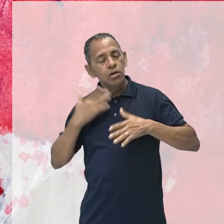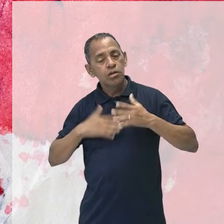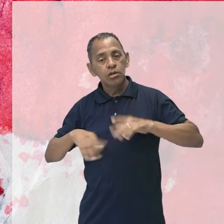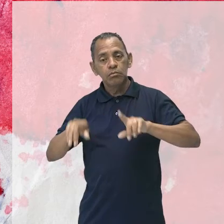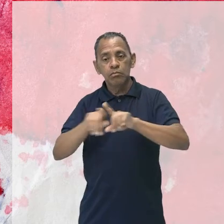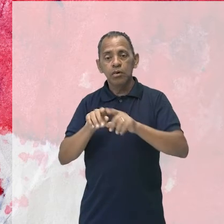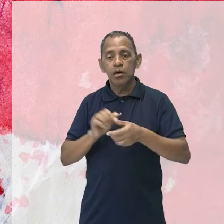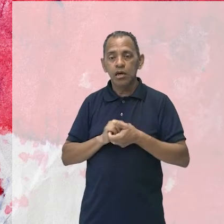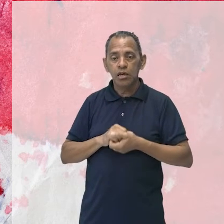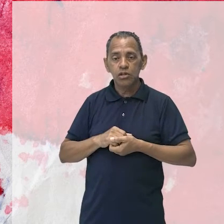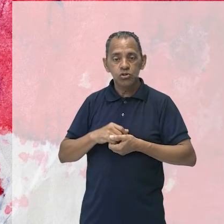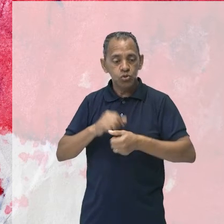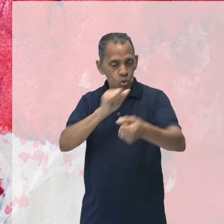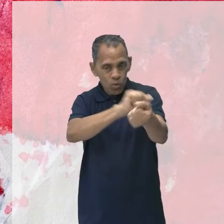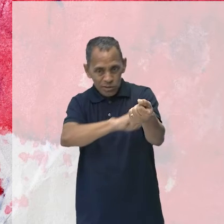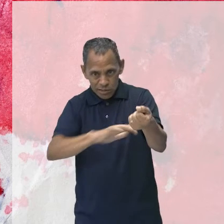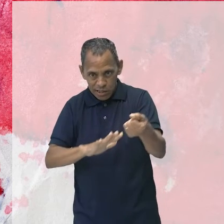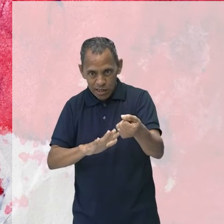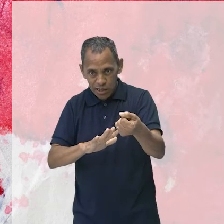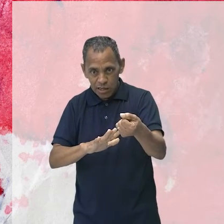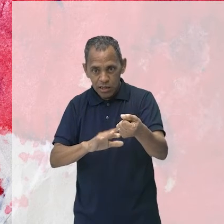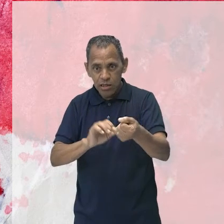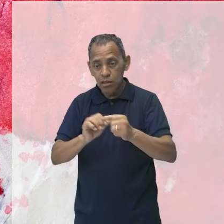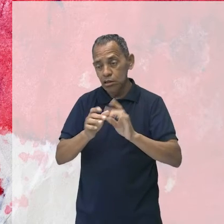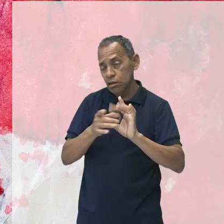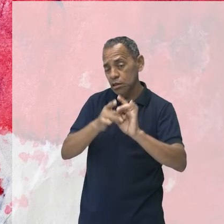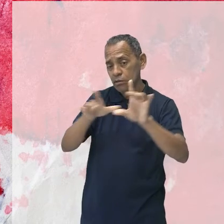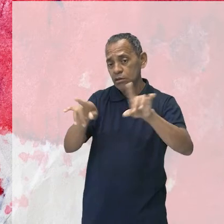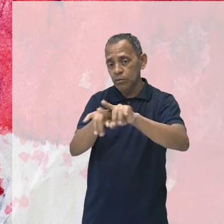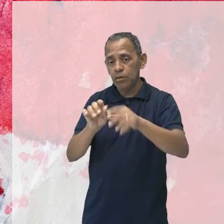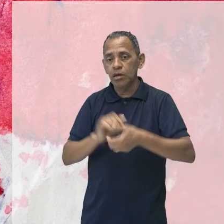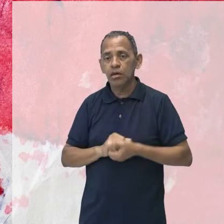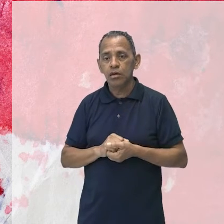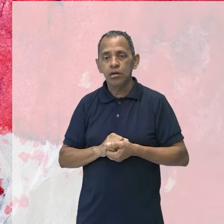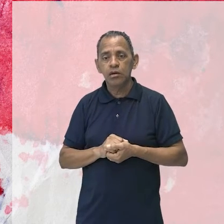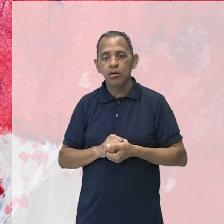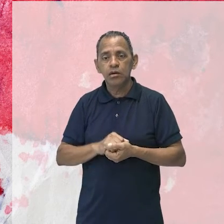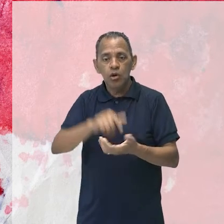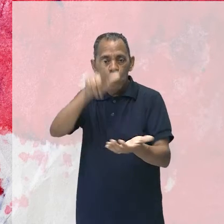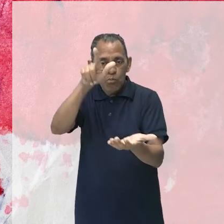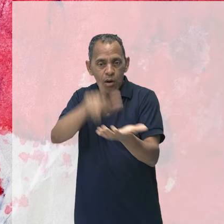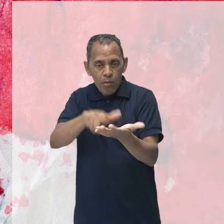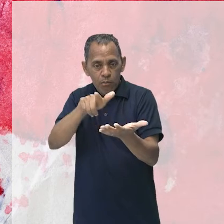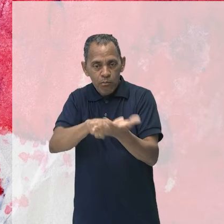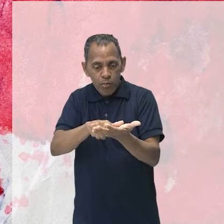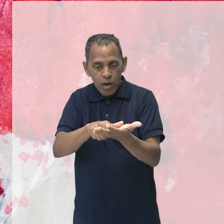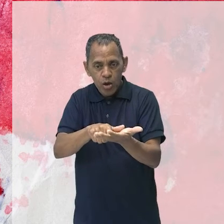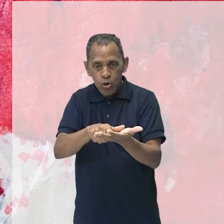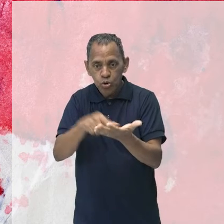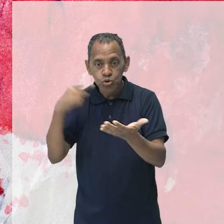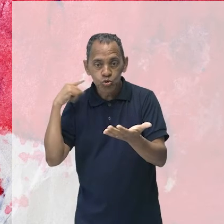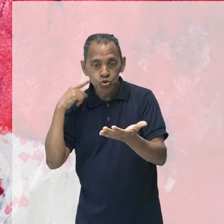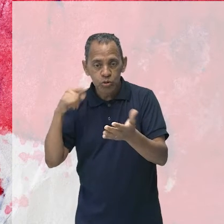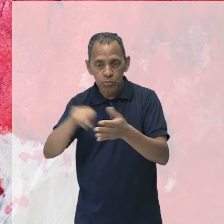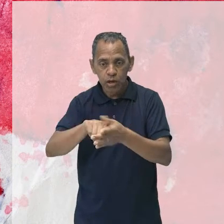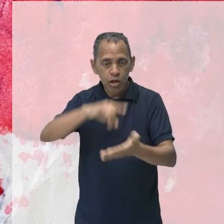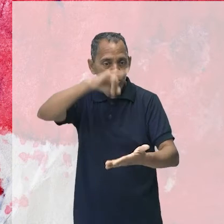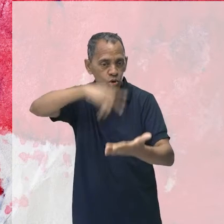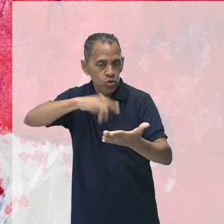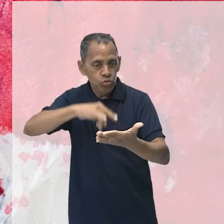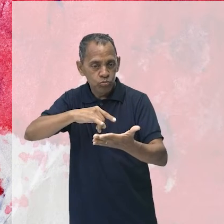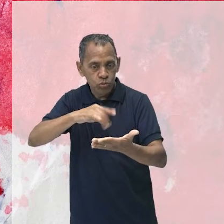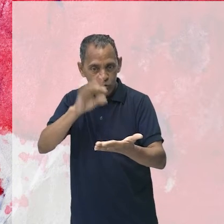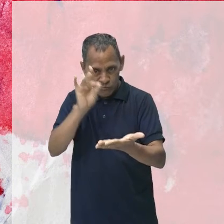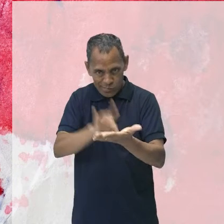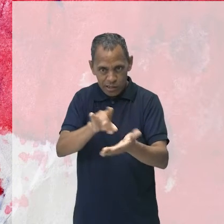sangue anda solto, manchando os papéis, documentos fiéis